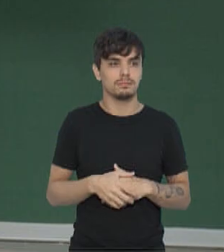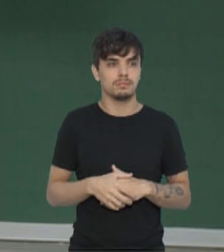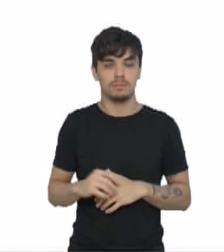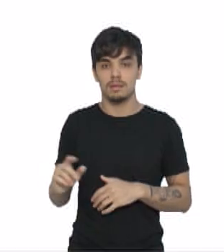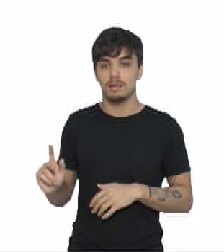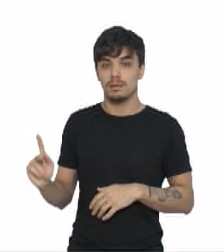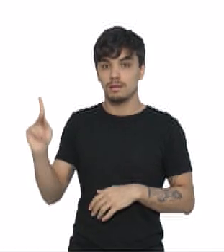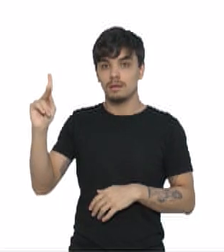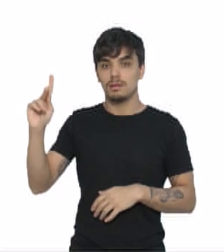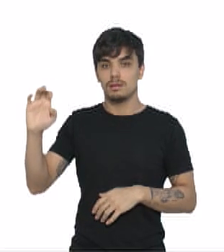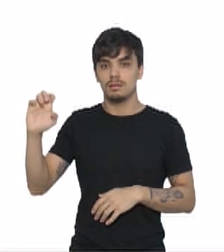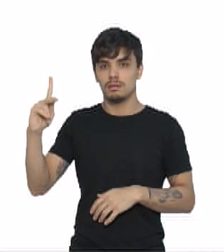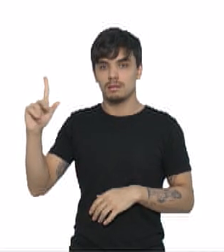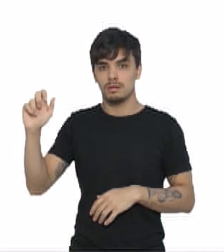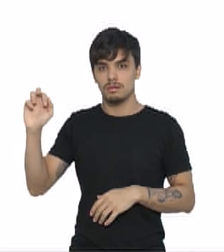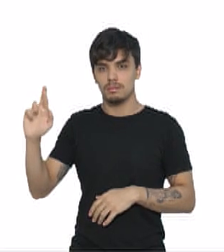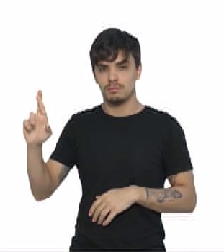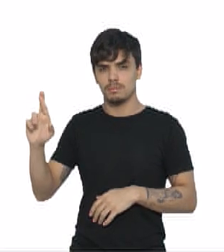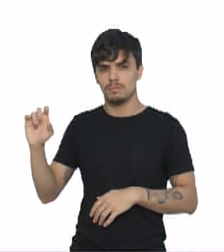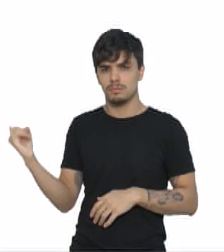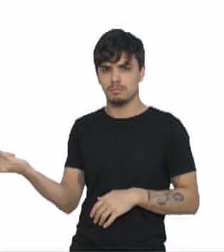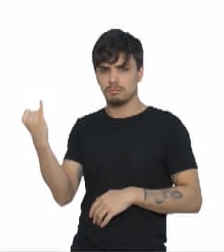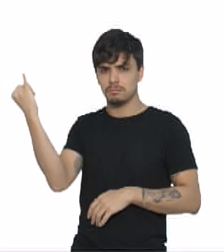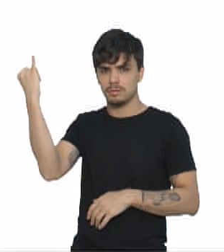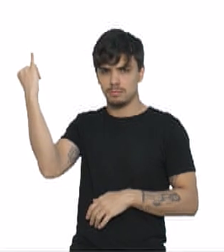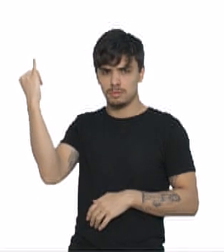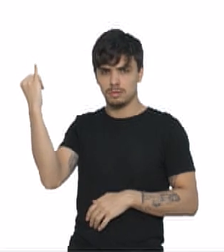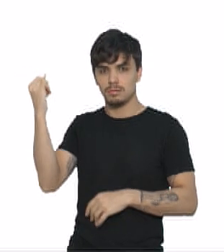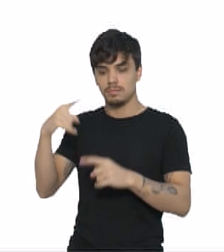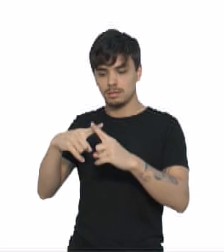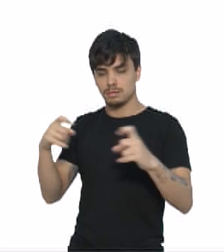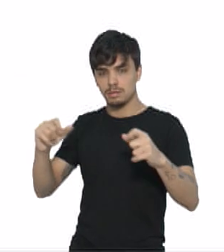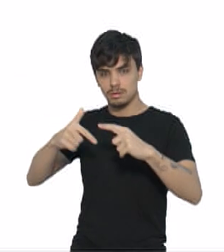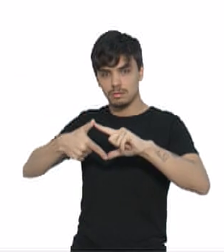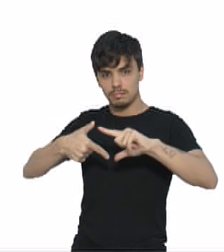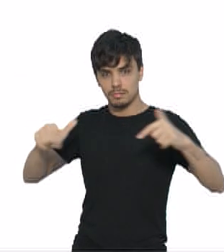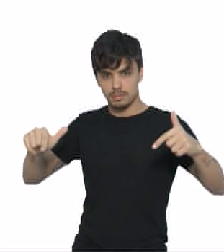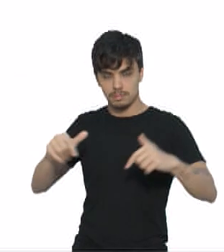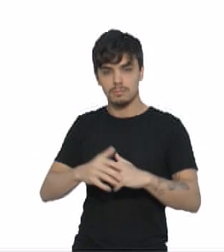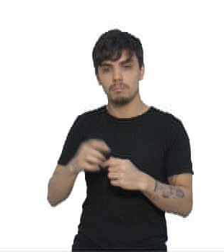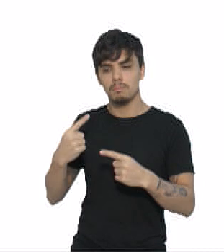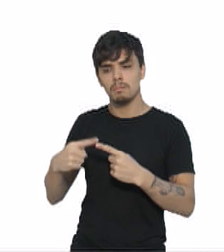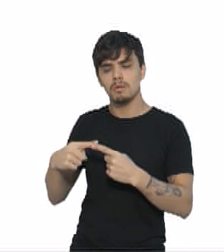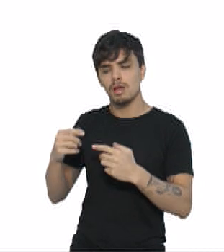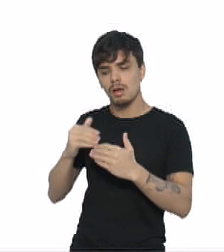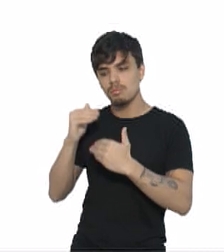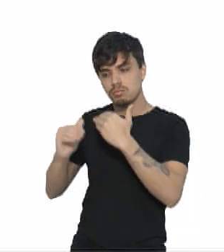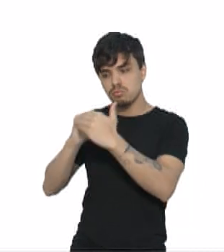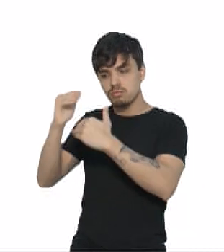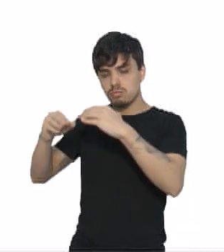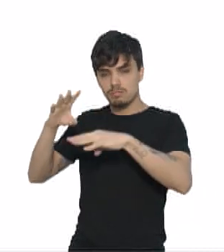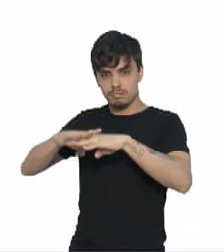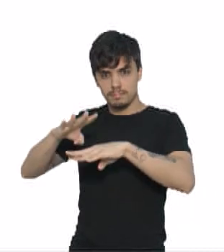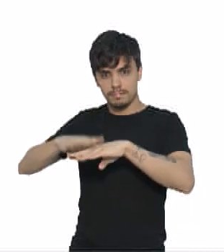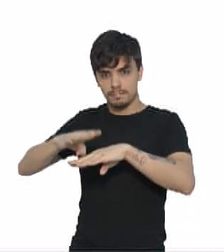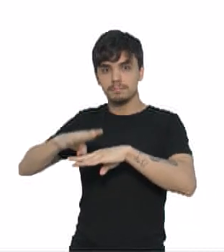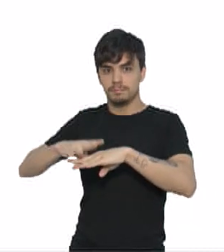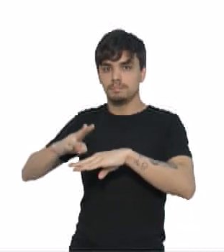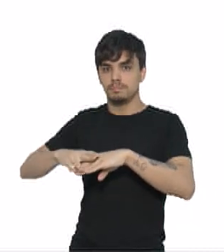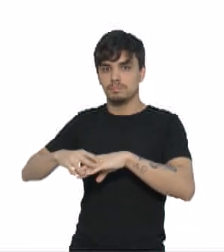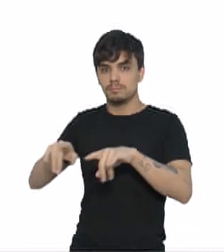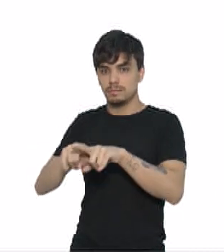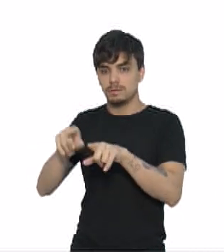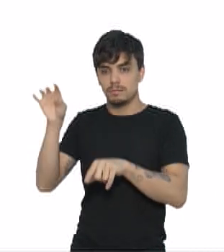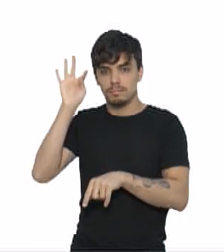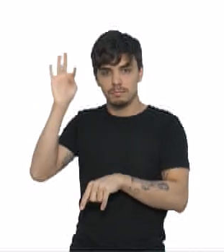Kepler foi primordial para a ciência moderna, pois continuou desenvolvendo a matemática e a